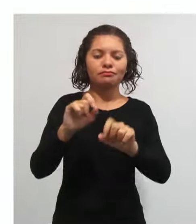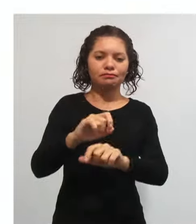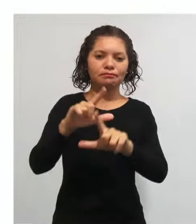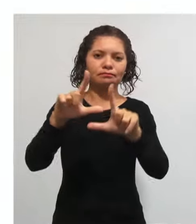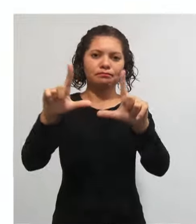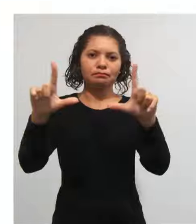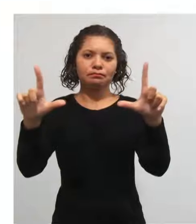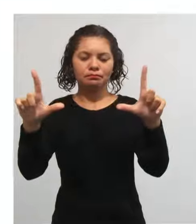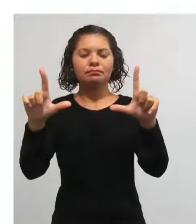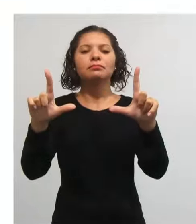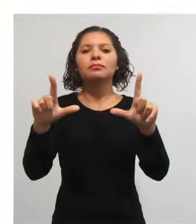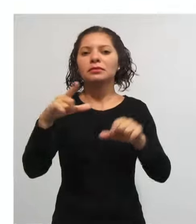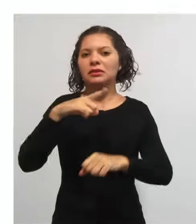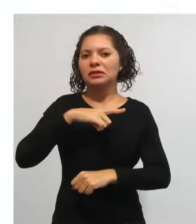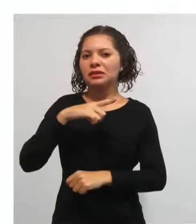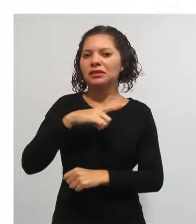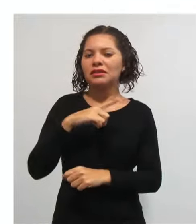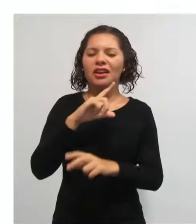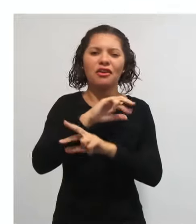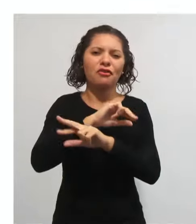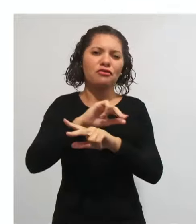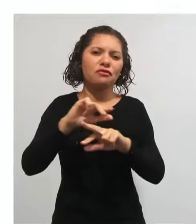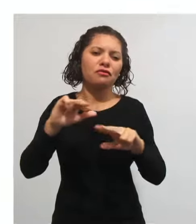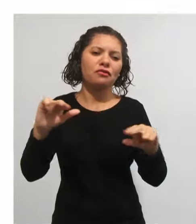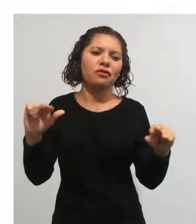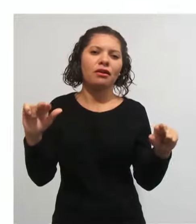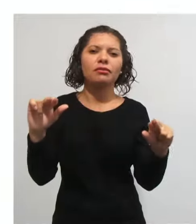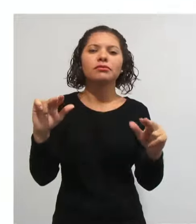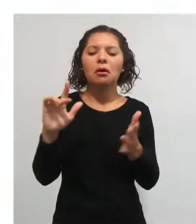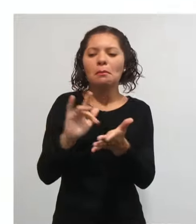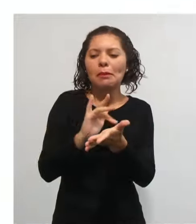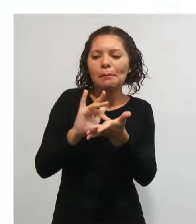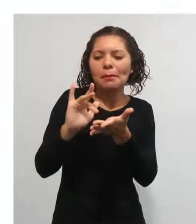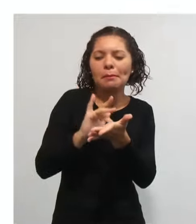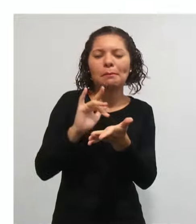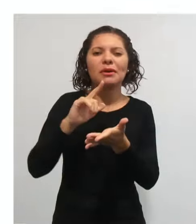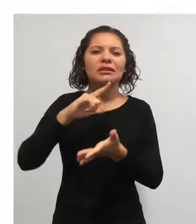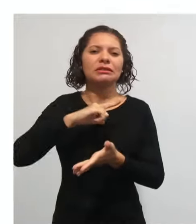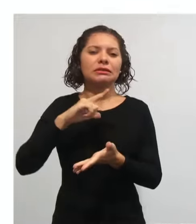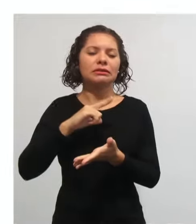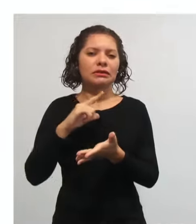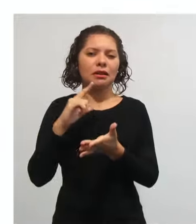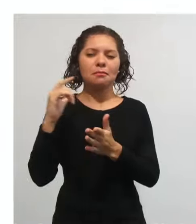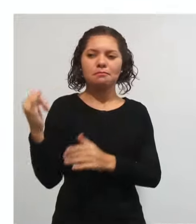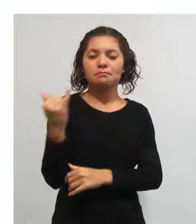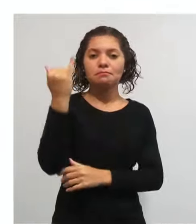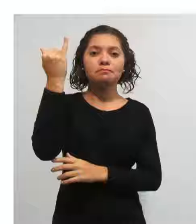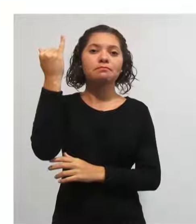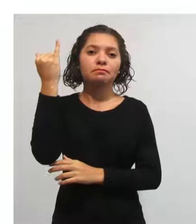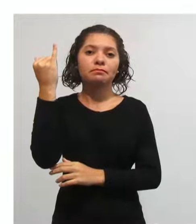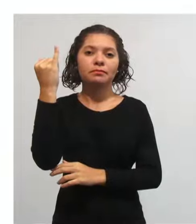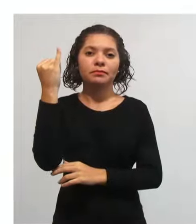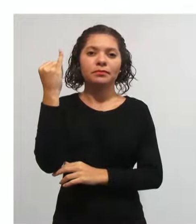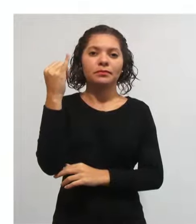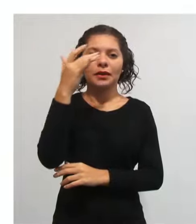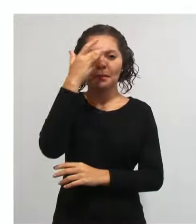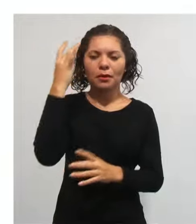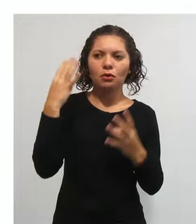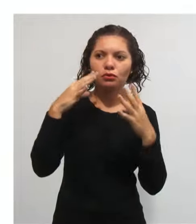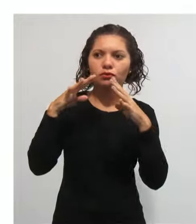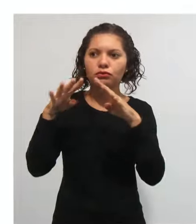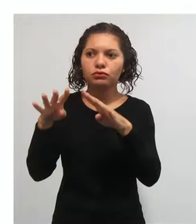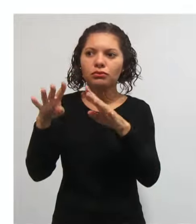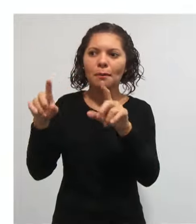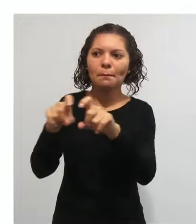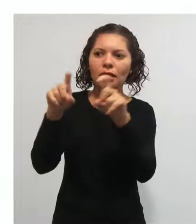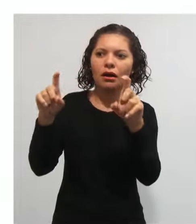outras aí que a gente sabe que estão ganhando aí certo destaque certa relevância aí mundialmente falando e